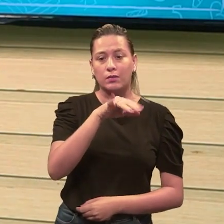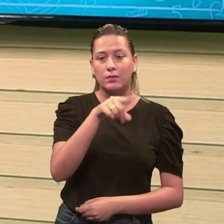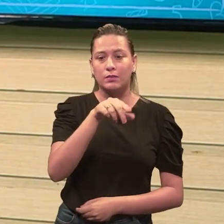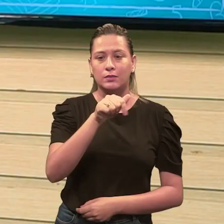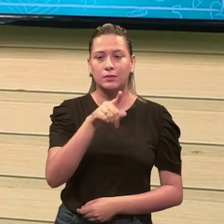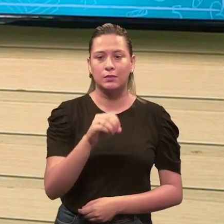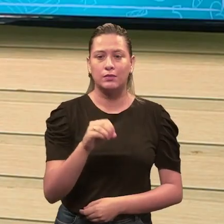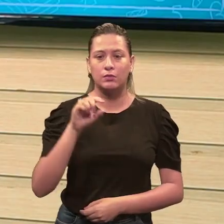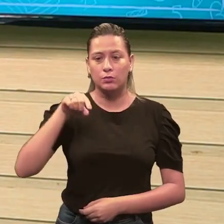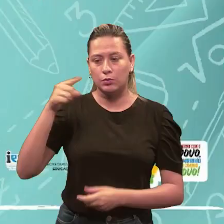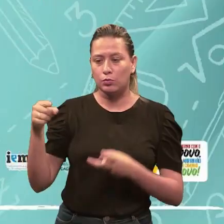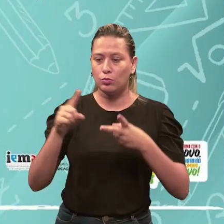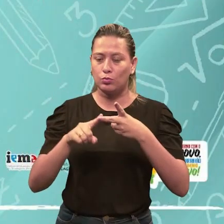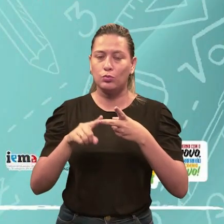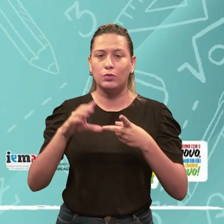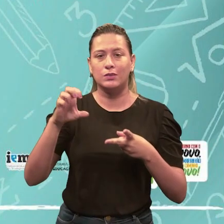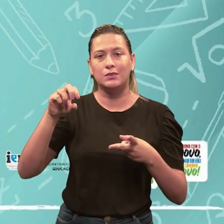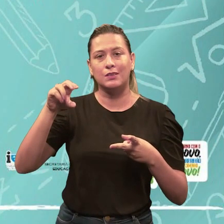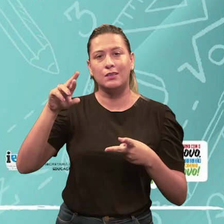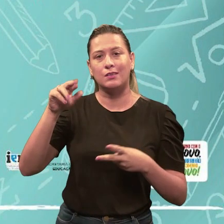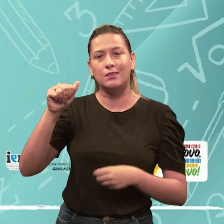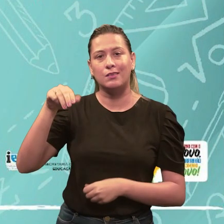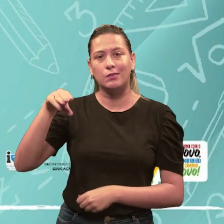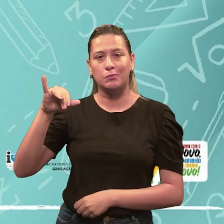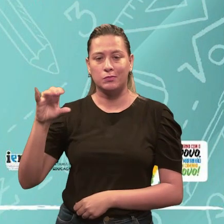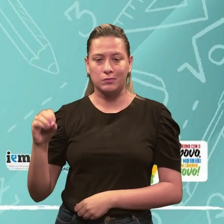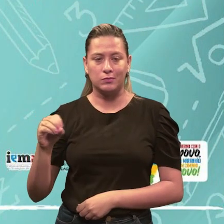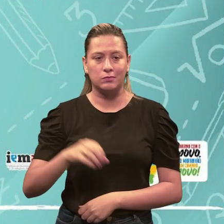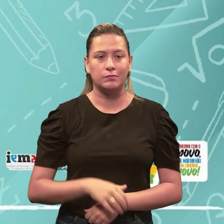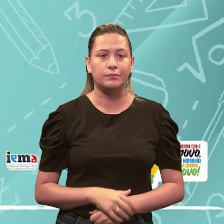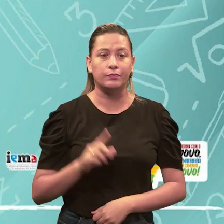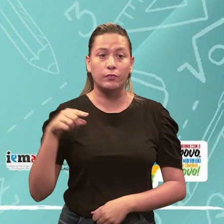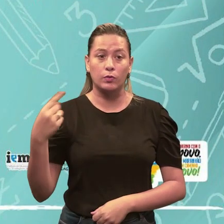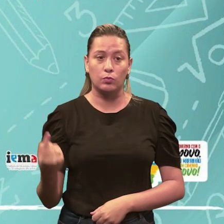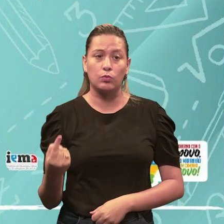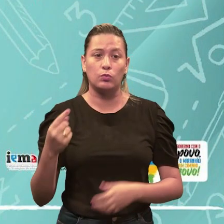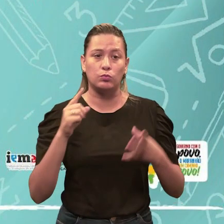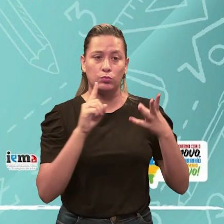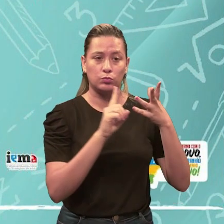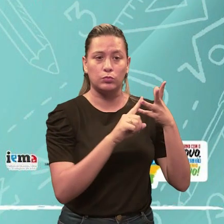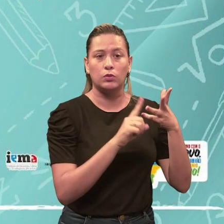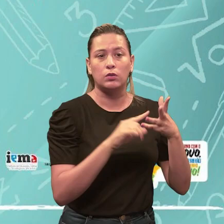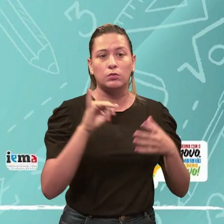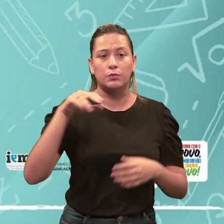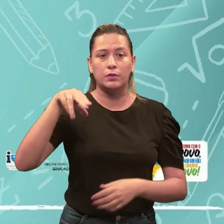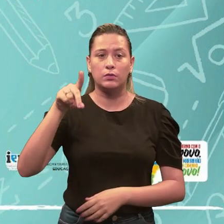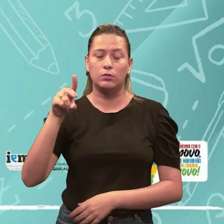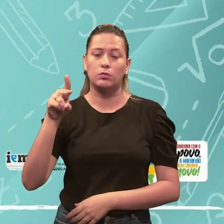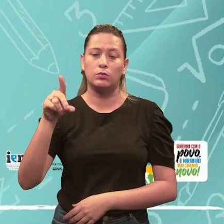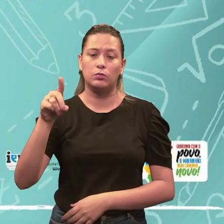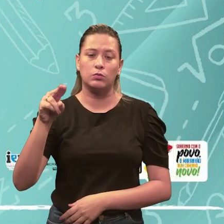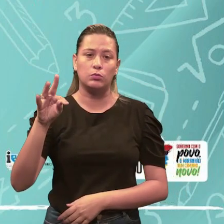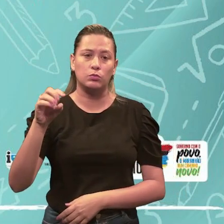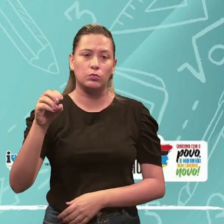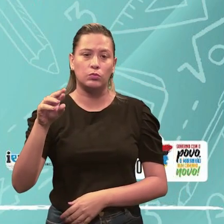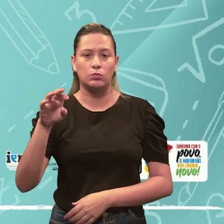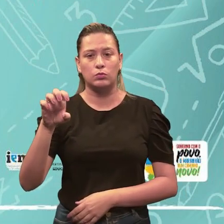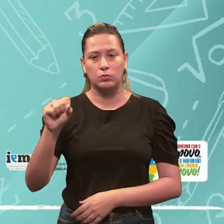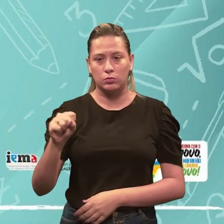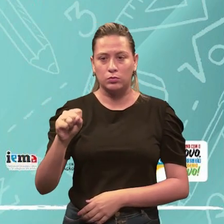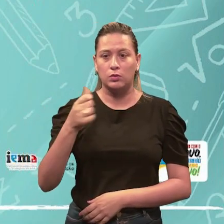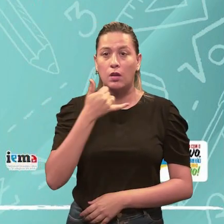né, cerâmico. Os indutores, componentes responsáveis por armazenar